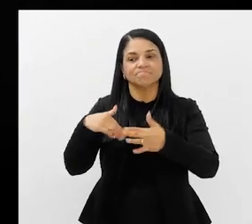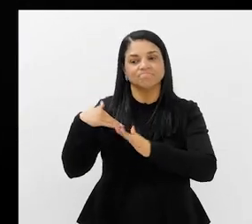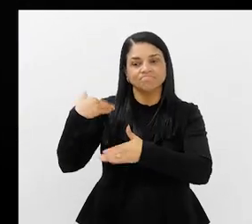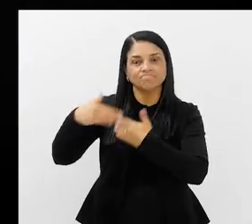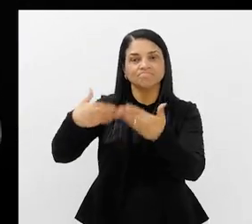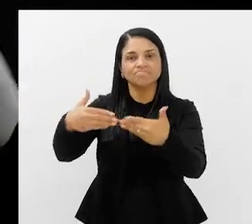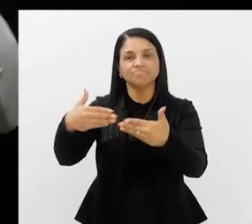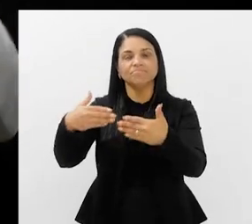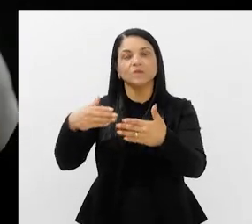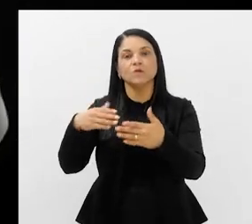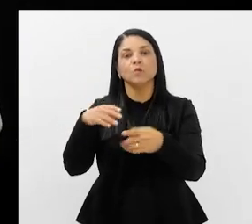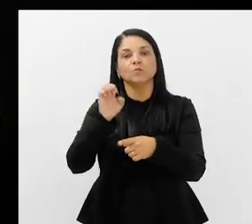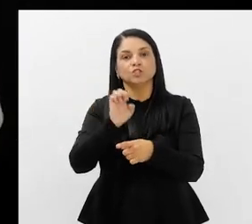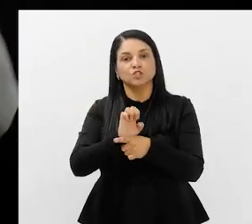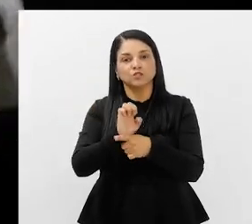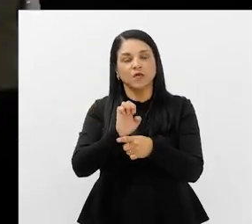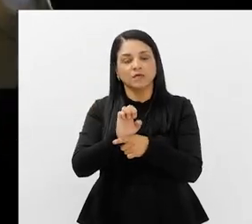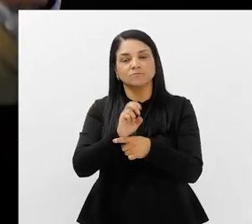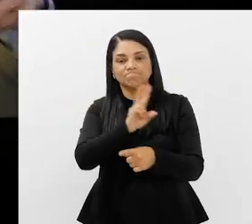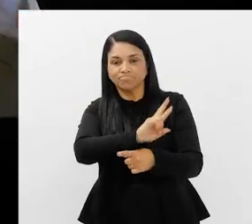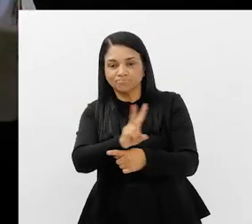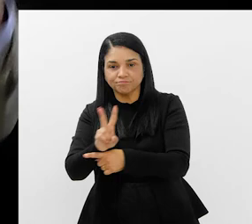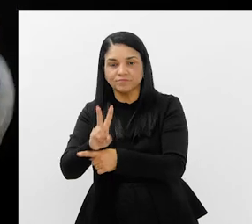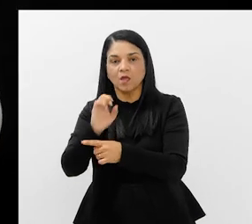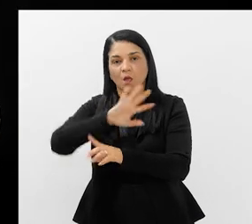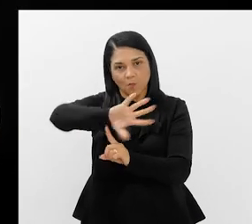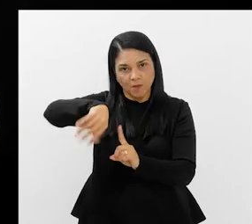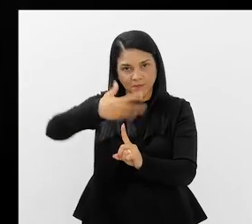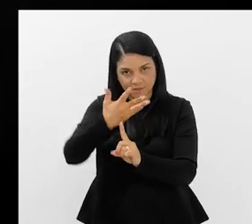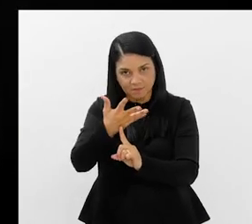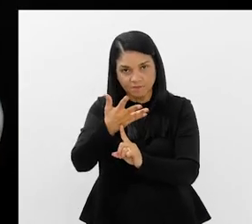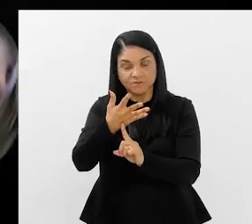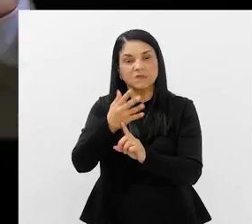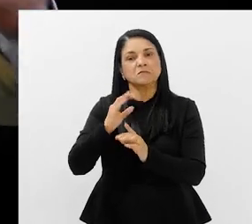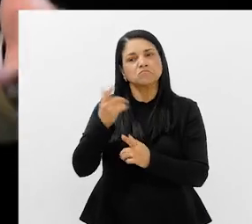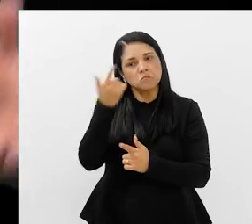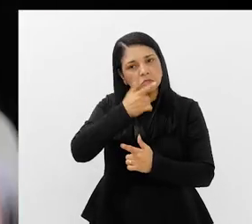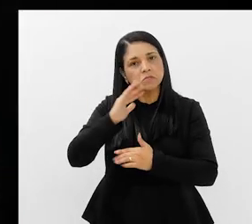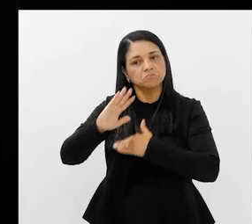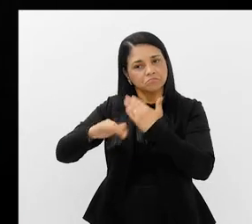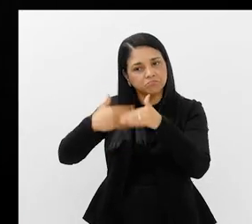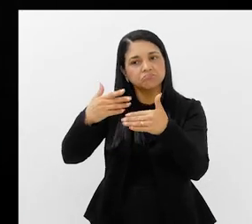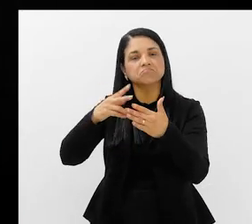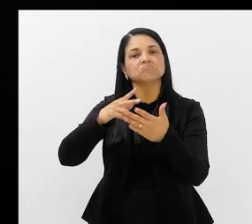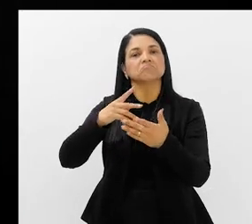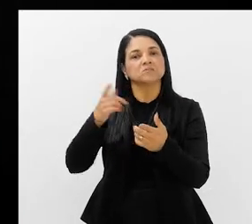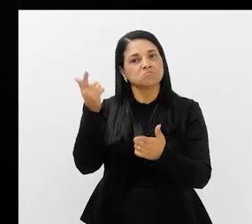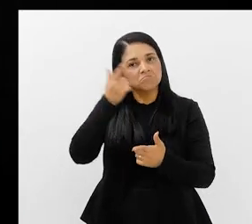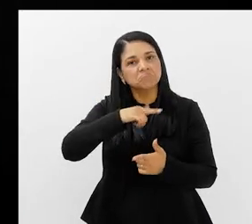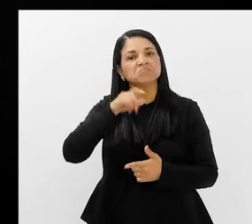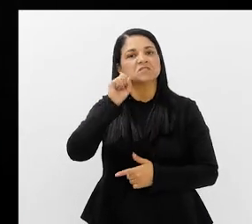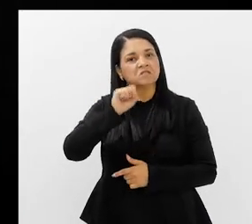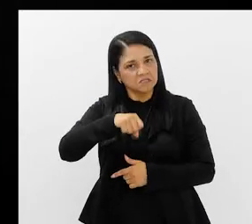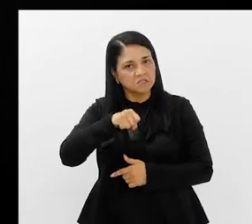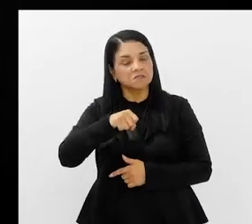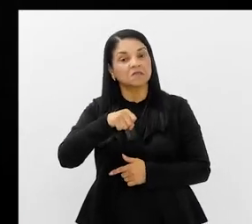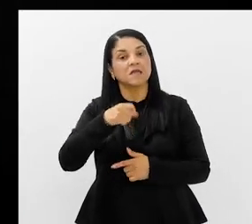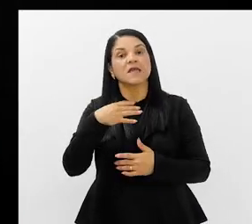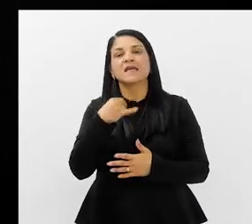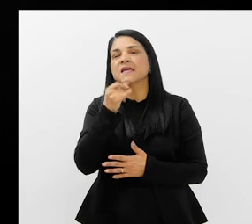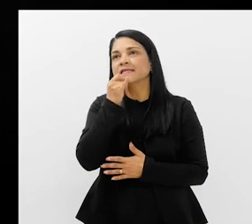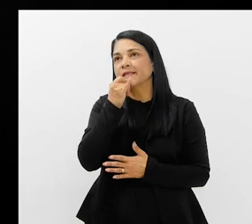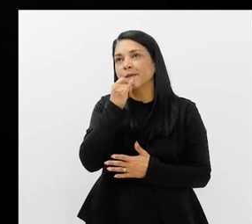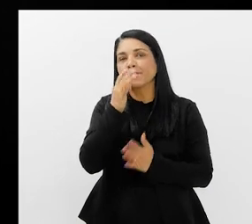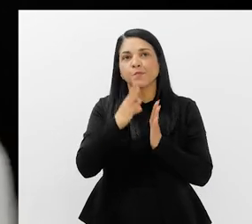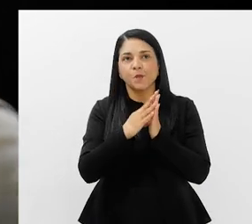a questão andar e você ter um Estado atuante na preservação do meio ambiente? Eu acho que nós temos avançado significativamente, sim. Eu acho